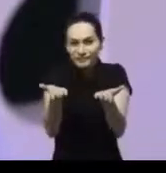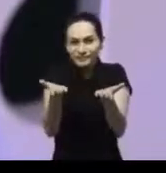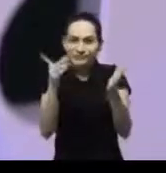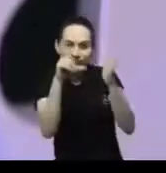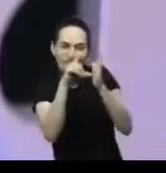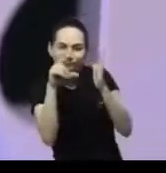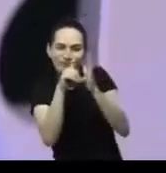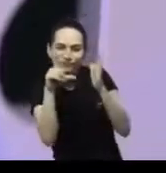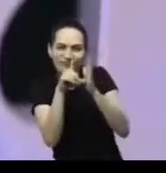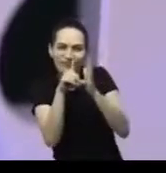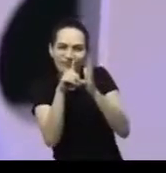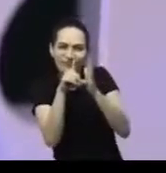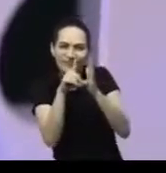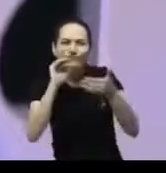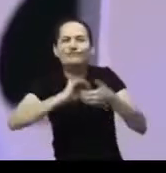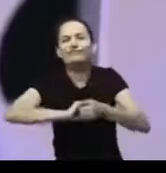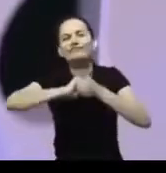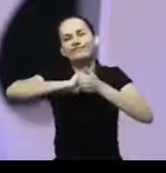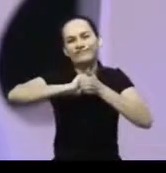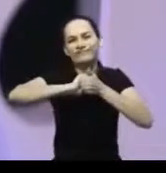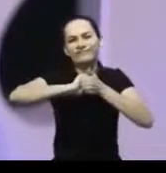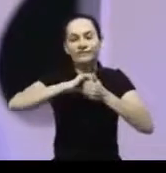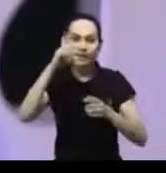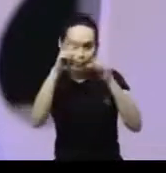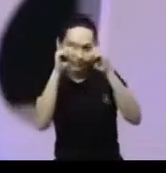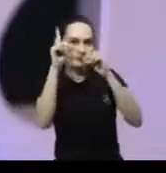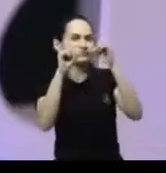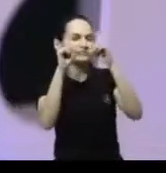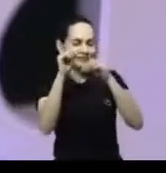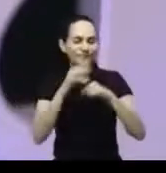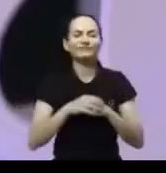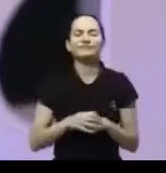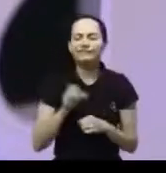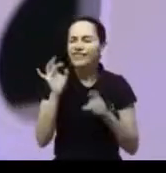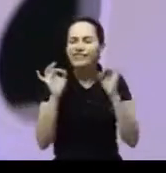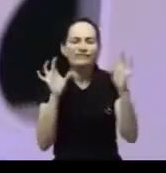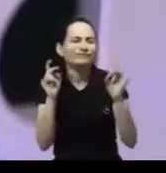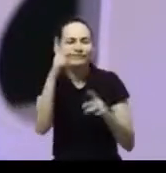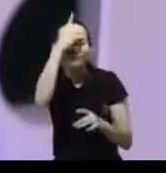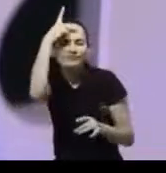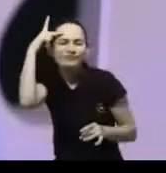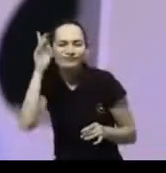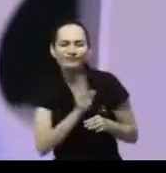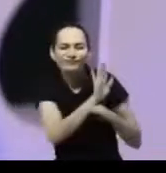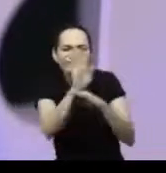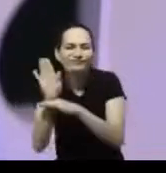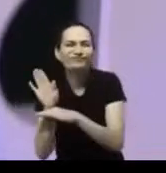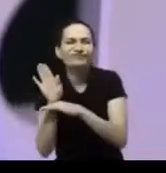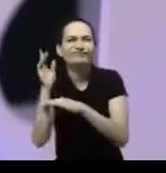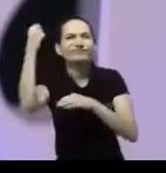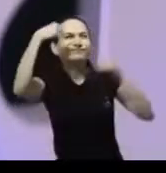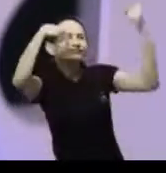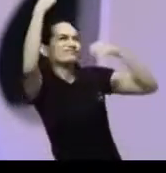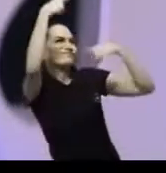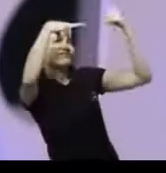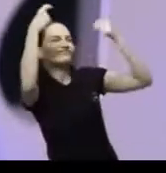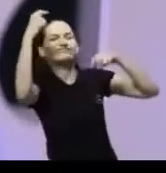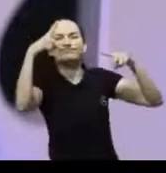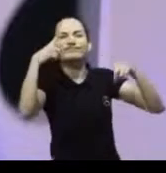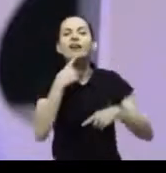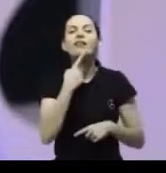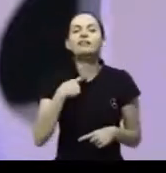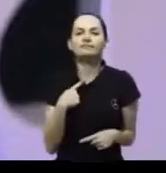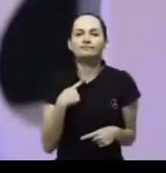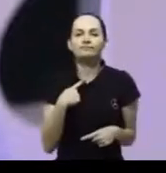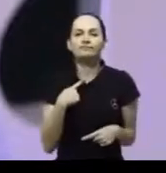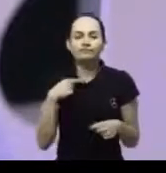concessionários e parceiros dessa estrela a cada um com sua própria luz e uma imensa vontade